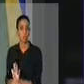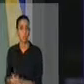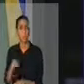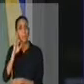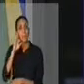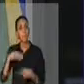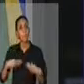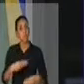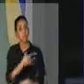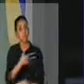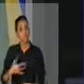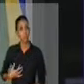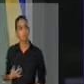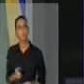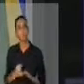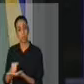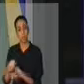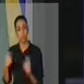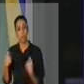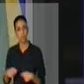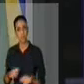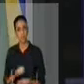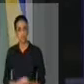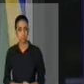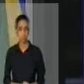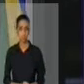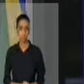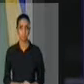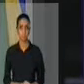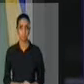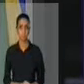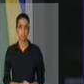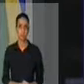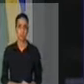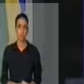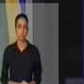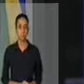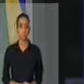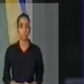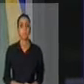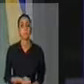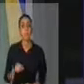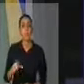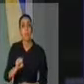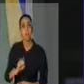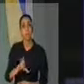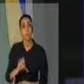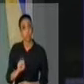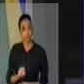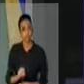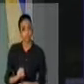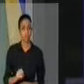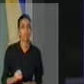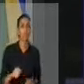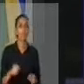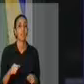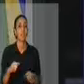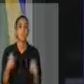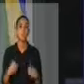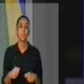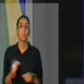da Saúde. E aí um dos pedidos que se faz e se busca junto ao SUS é que se